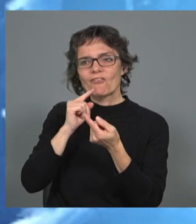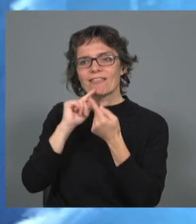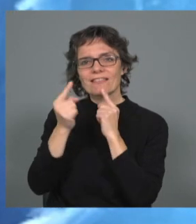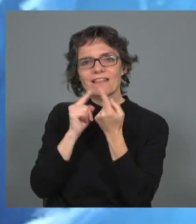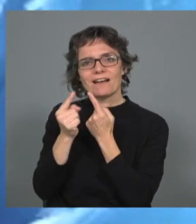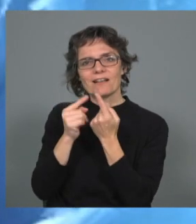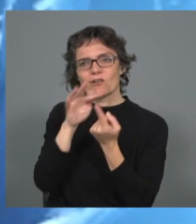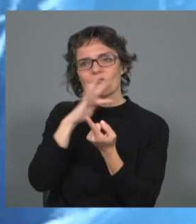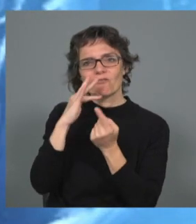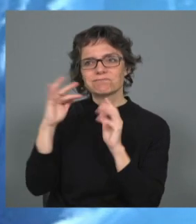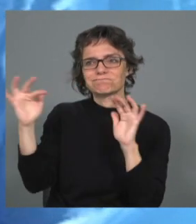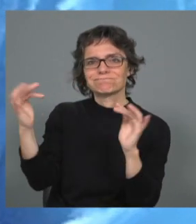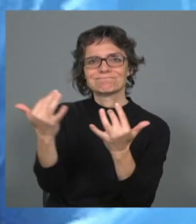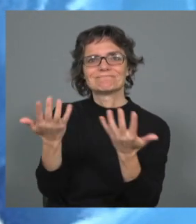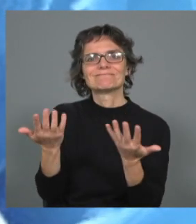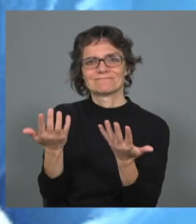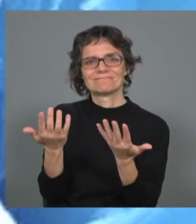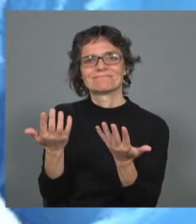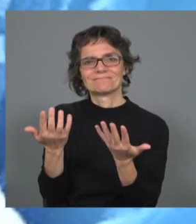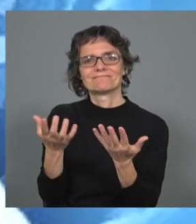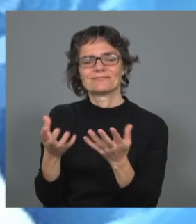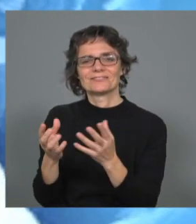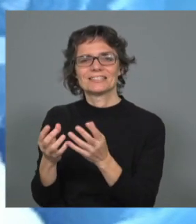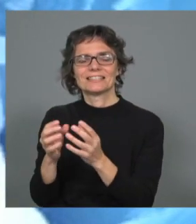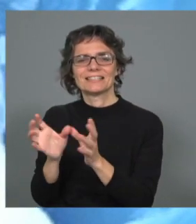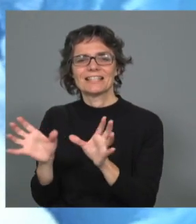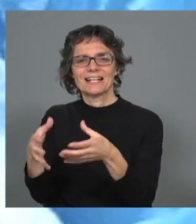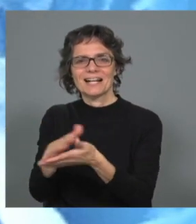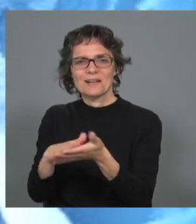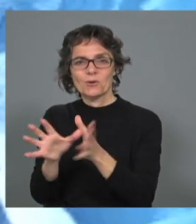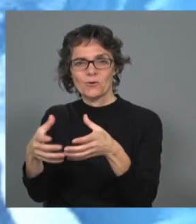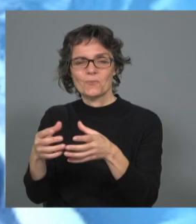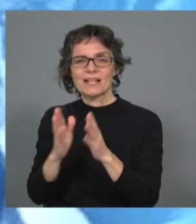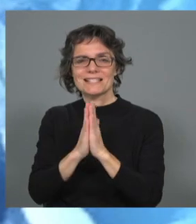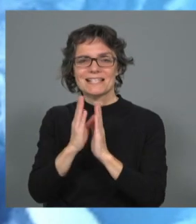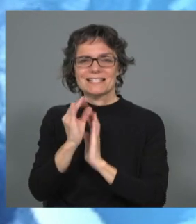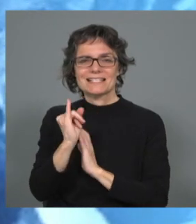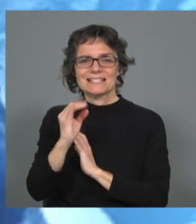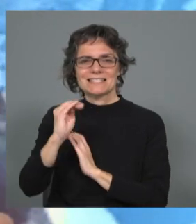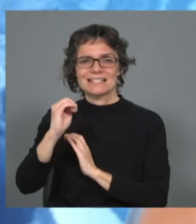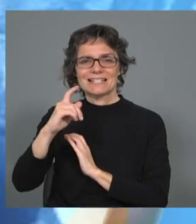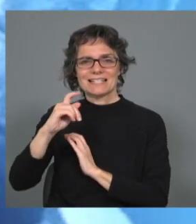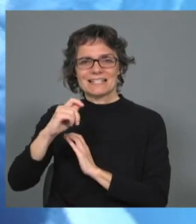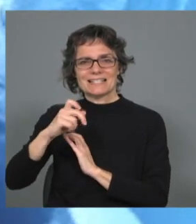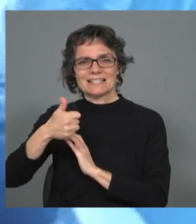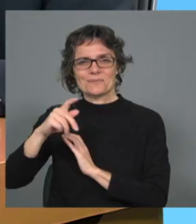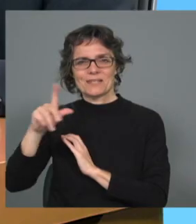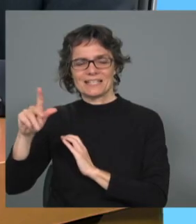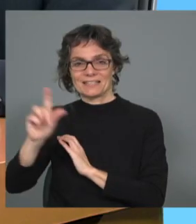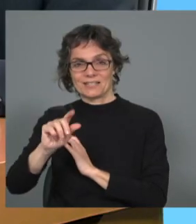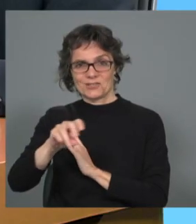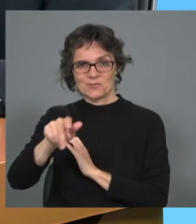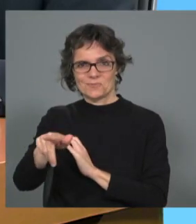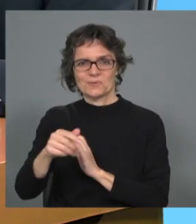outras famílias a partir desta comunidade de Santa Isabel em Lisboa, mas que agora também com a Amoris Laetitia irradiou a tantos